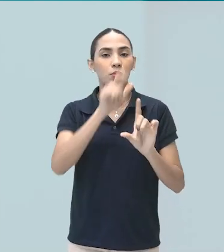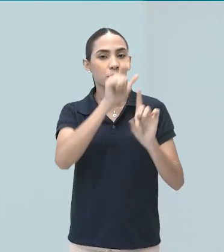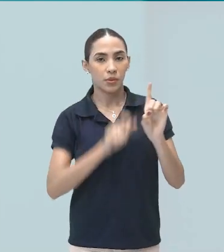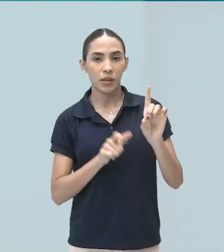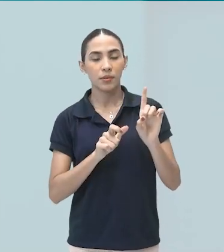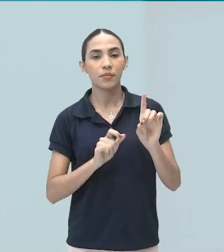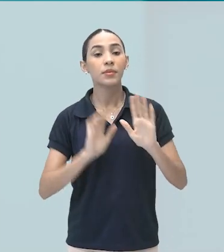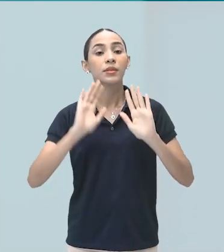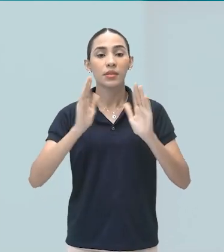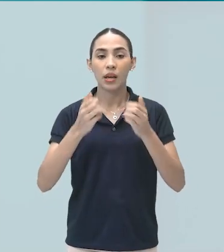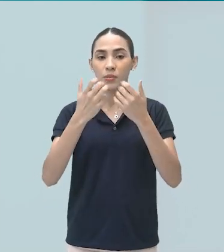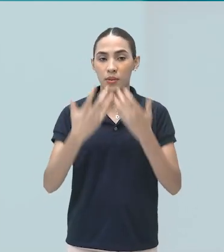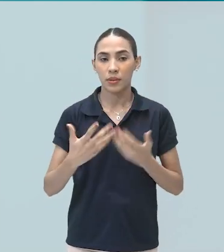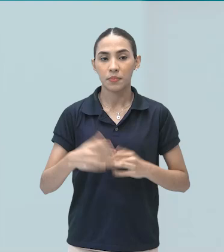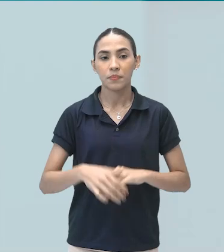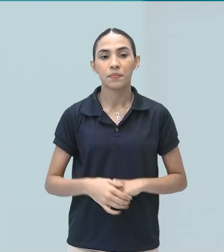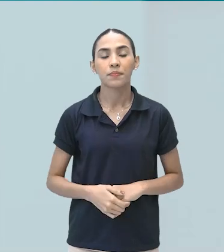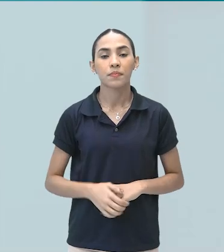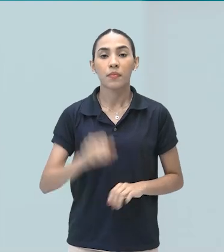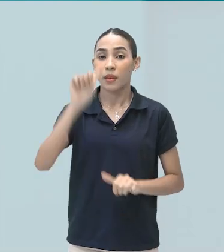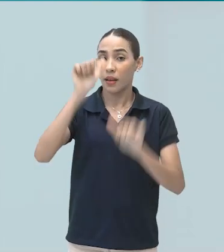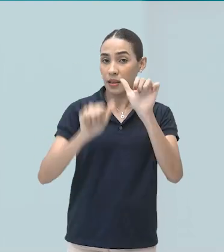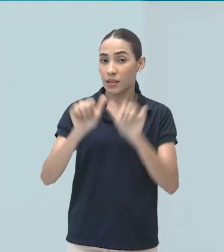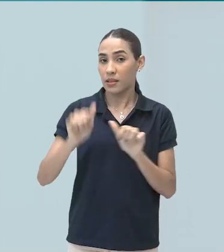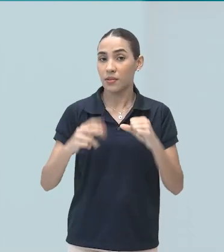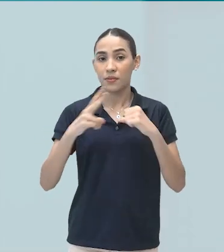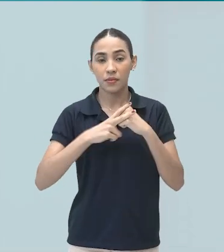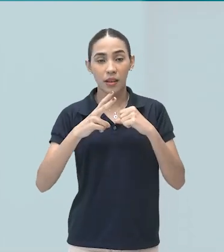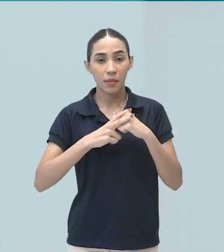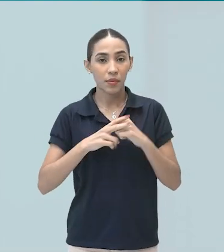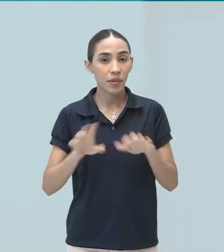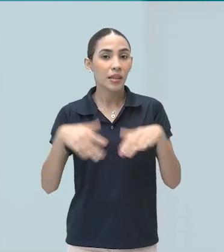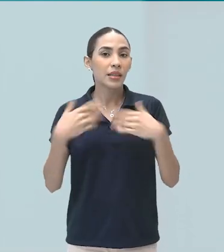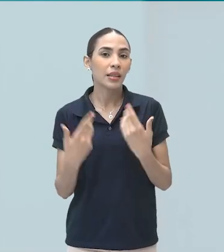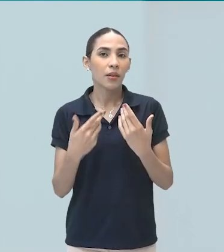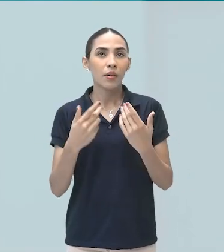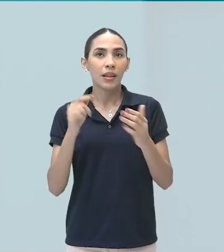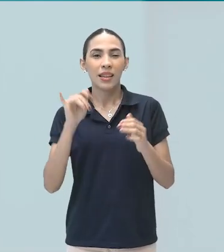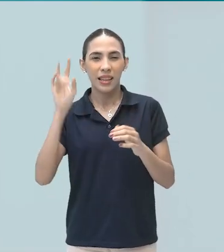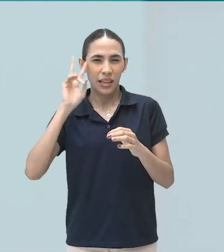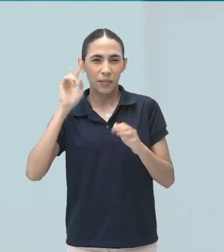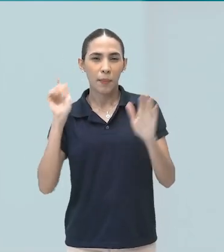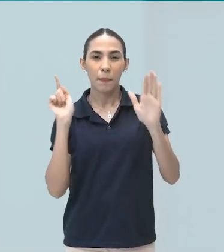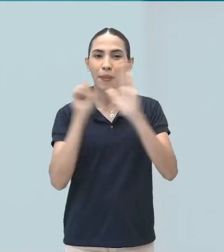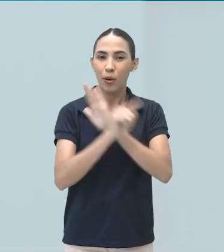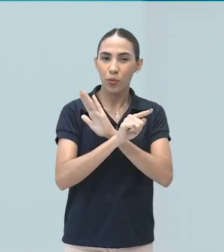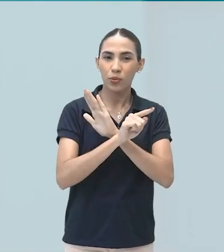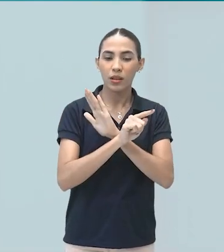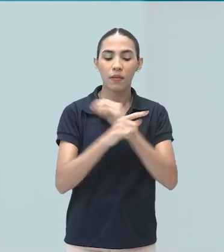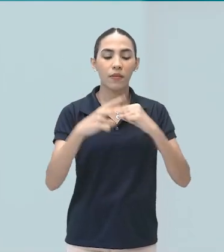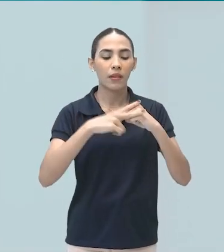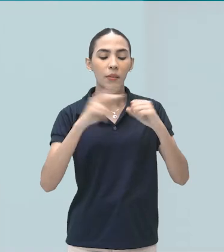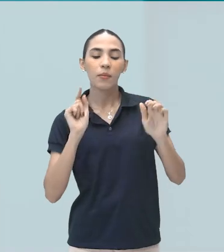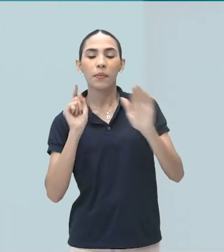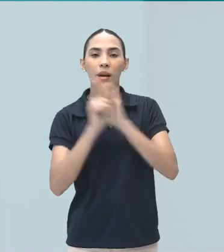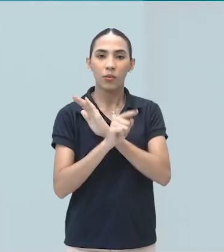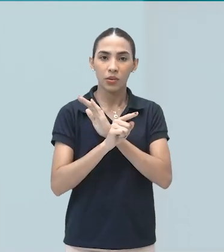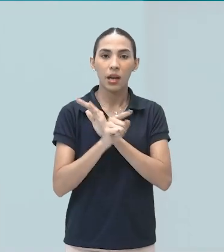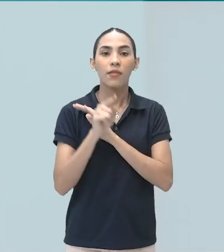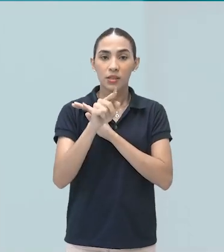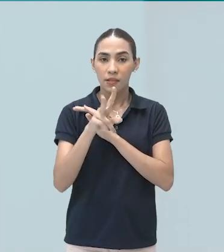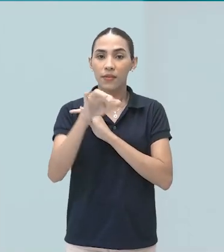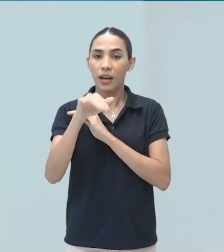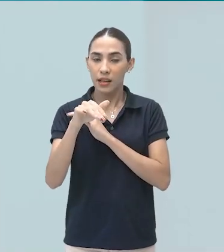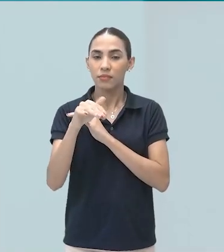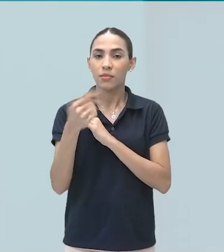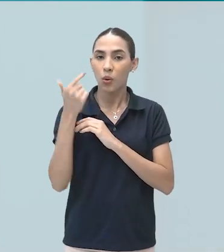sujeito? Já mencionei para vocês, analisando o verbo. Então, fazendo aquela pergunta ao verbo, certo? A gente consegue